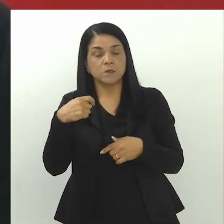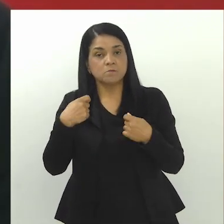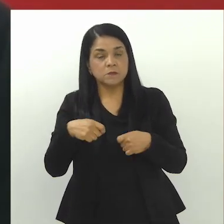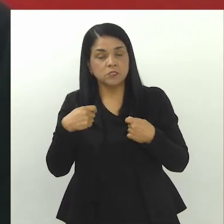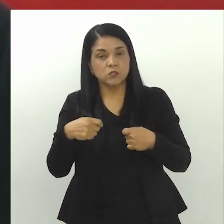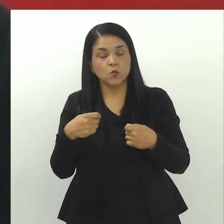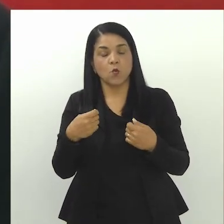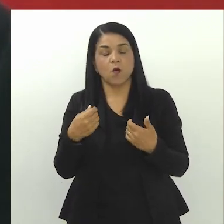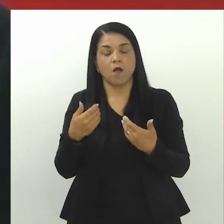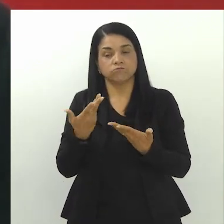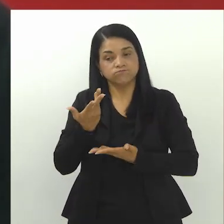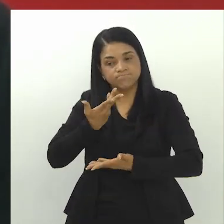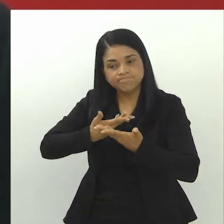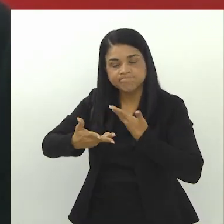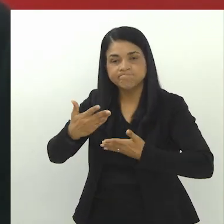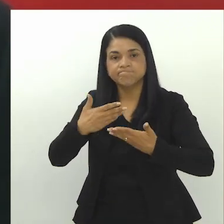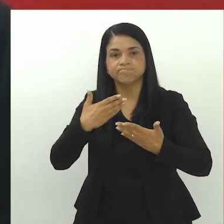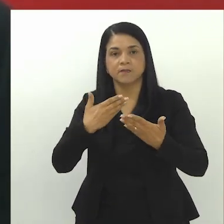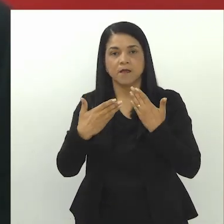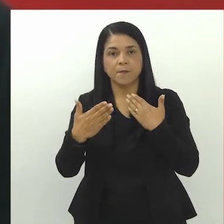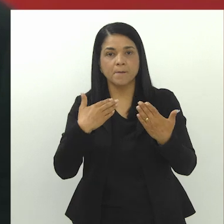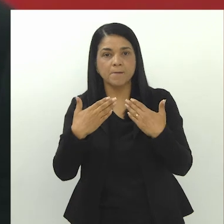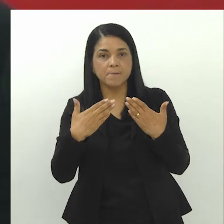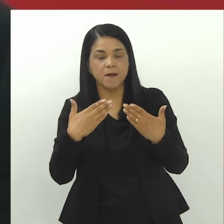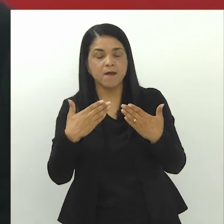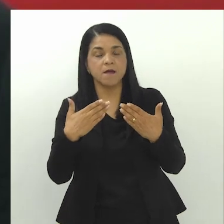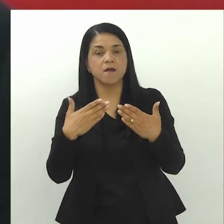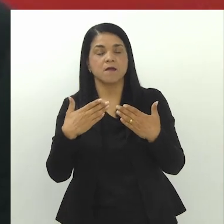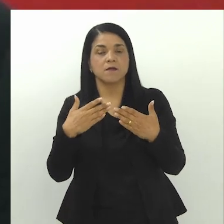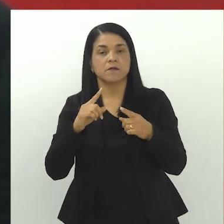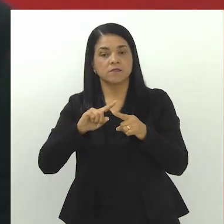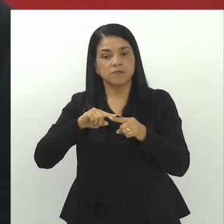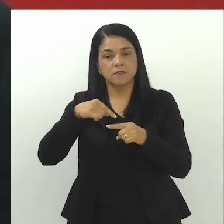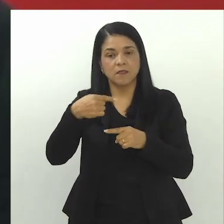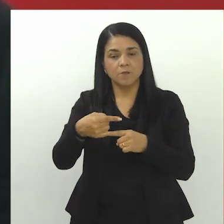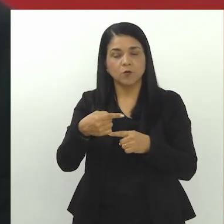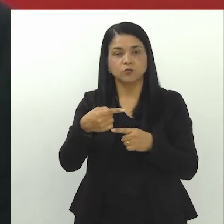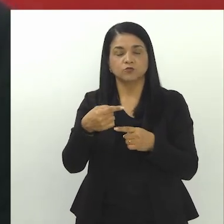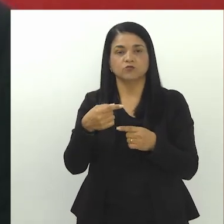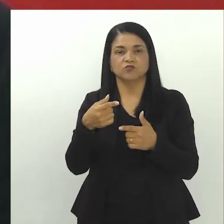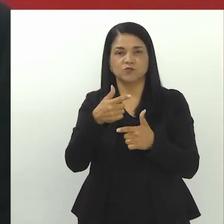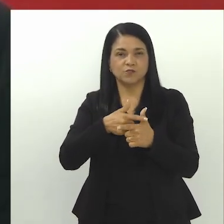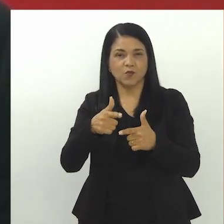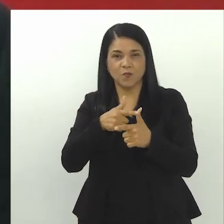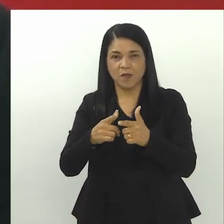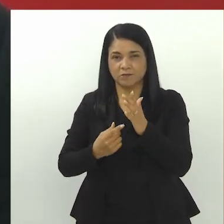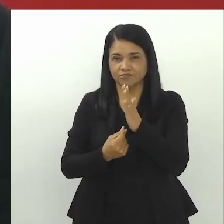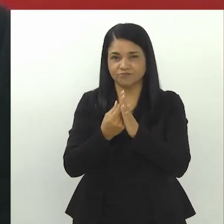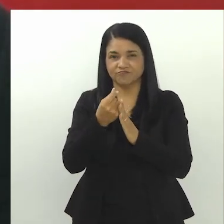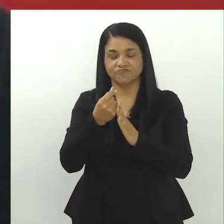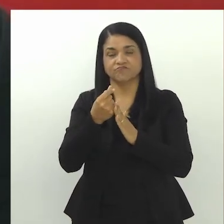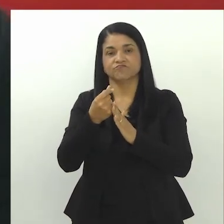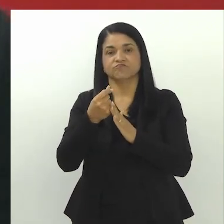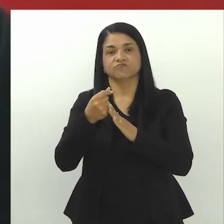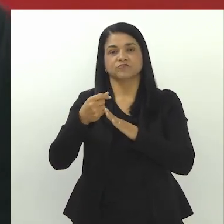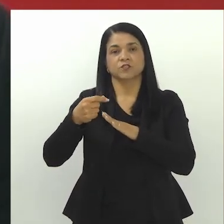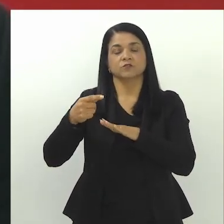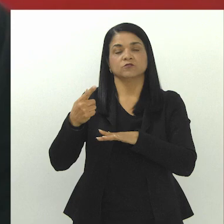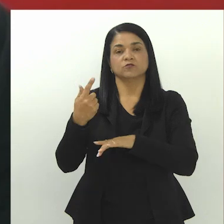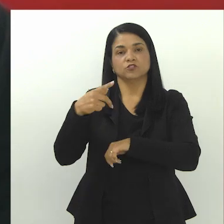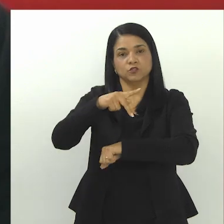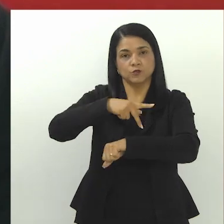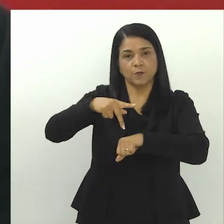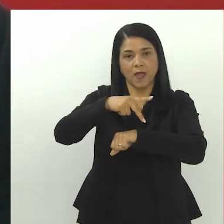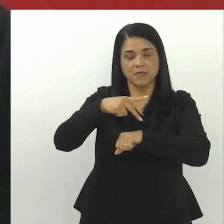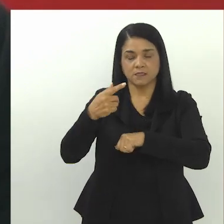precisou abrir uma interlocução depois do desastre financeiro que foi a gestão neoliberal